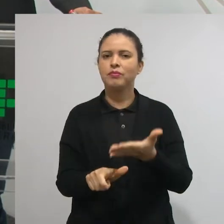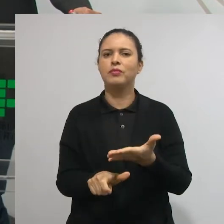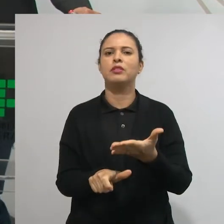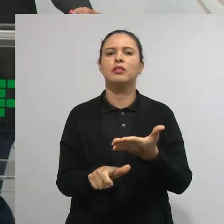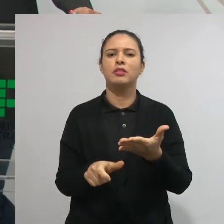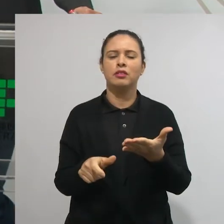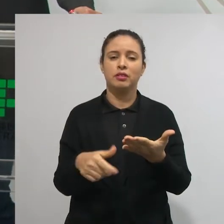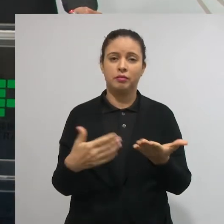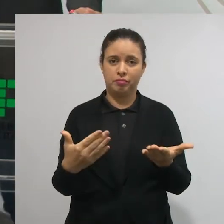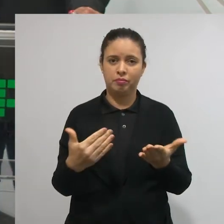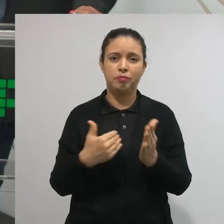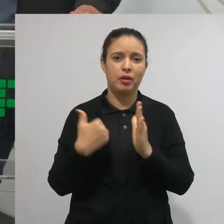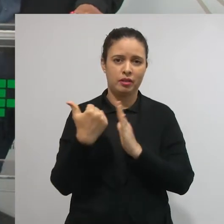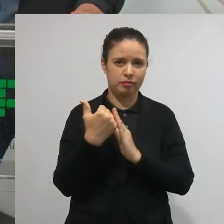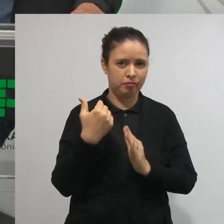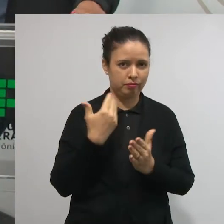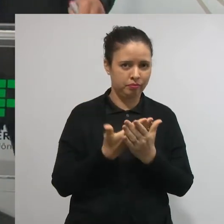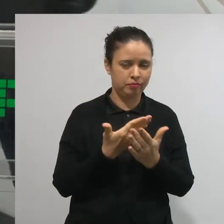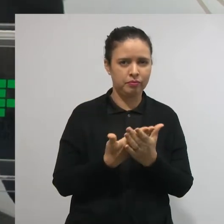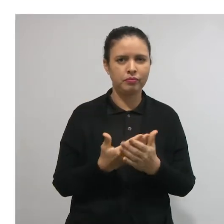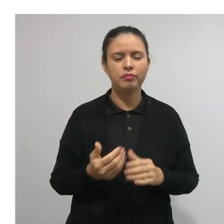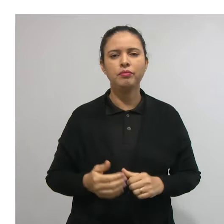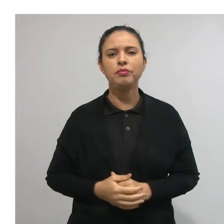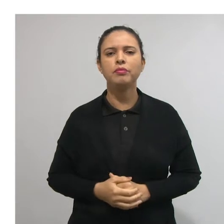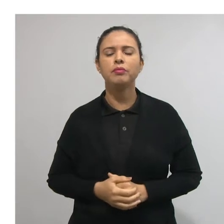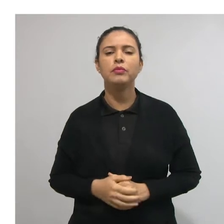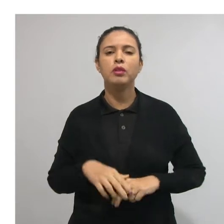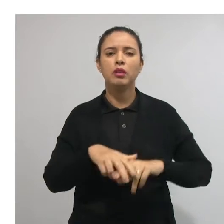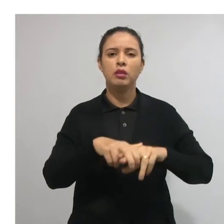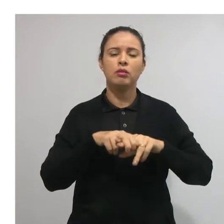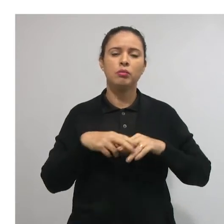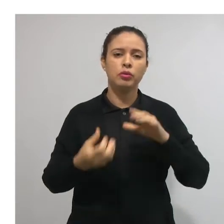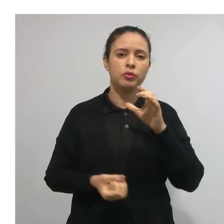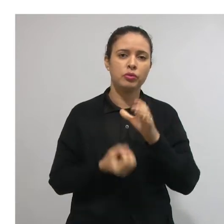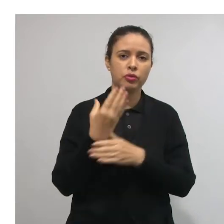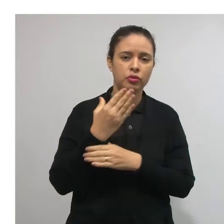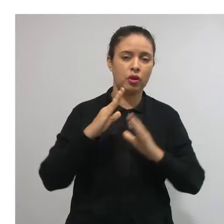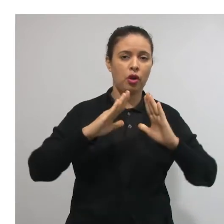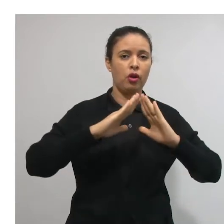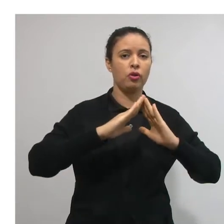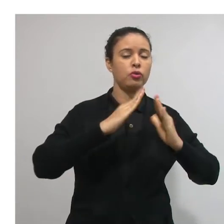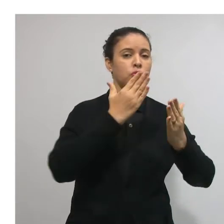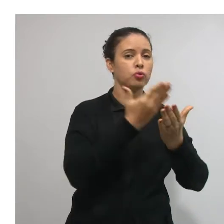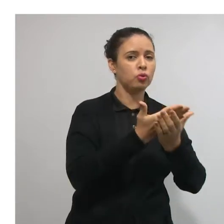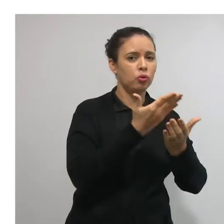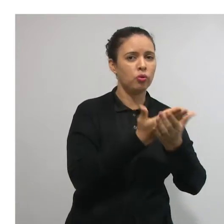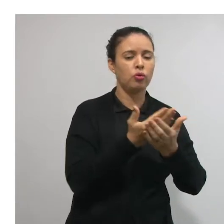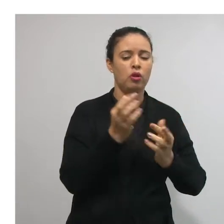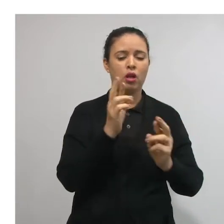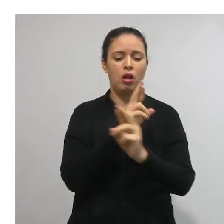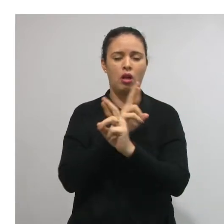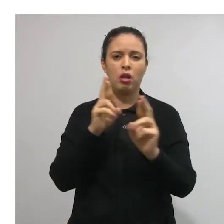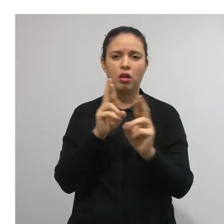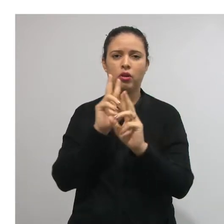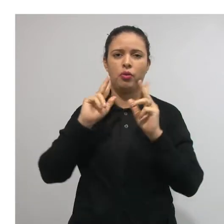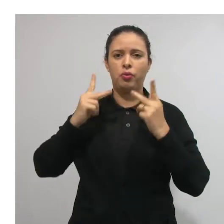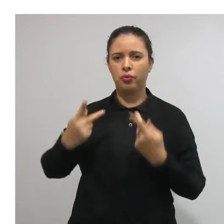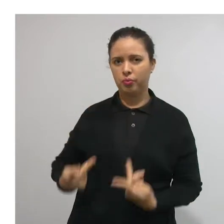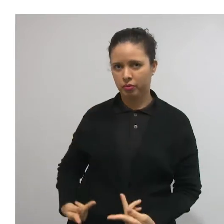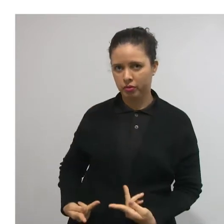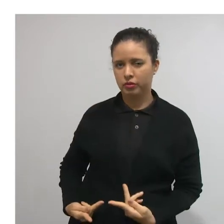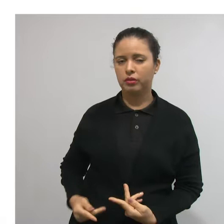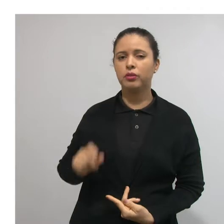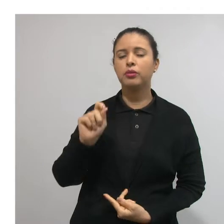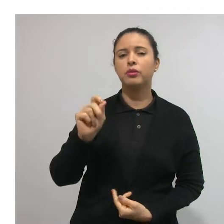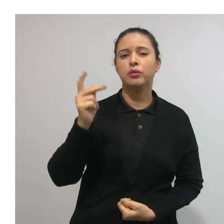dia? Vamos ver mais para frente. Olha aqui, ó. Por isso que surgiu a escola das relações humanas, né? O pensamento